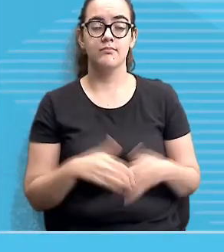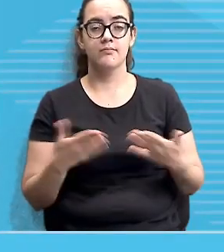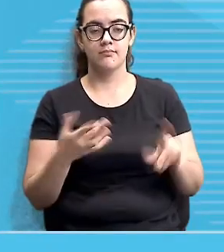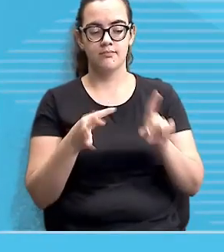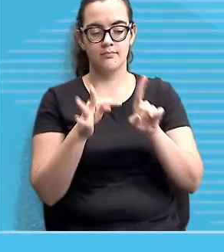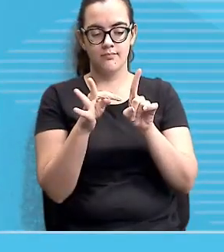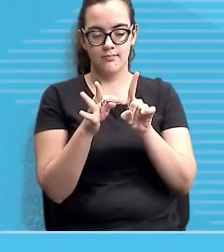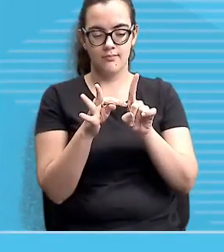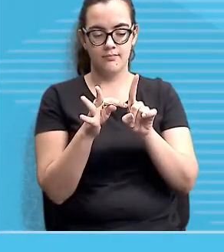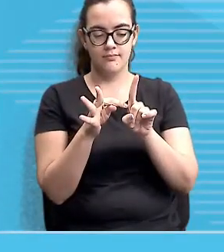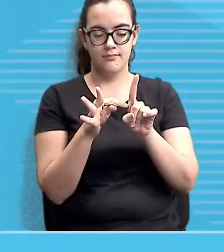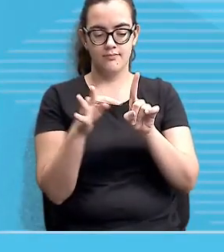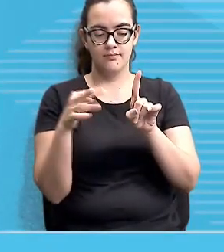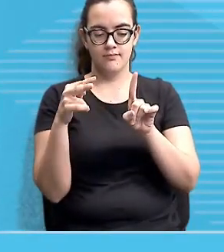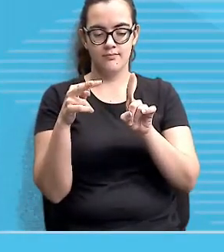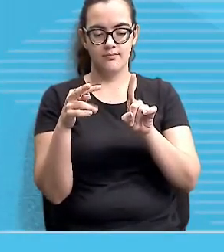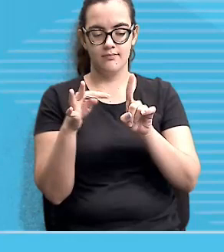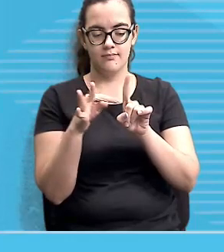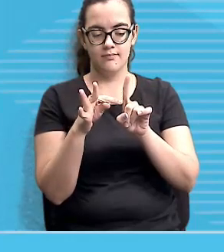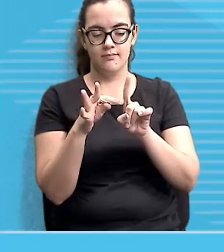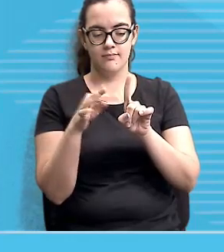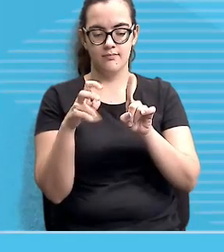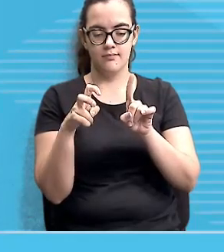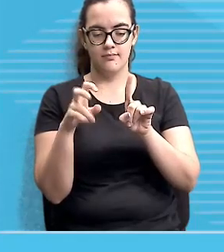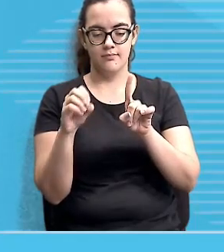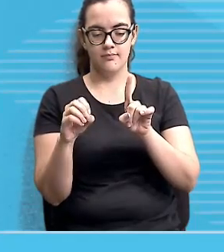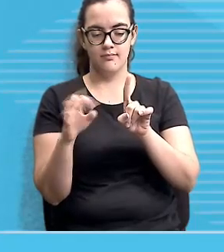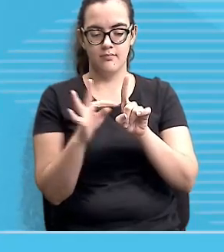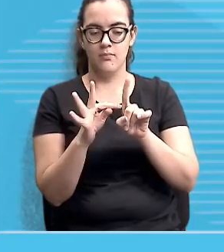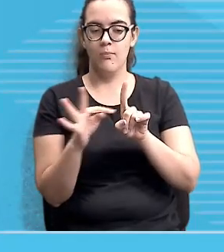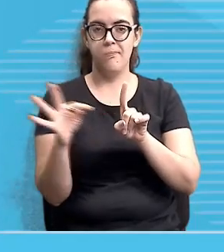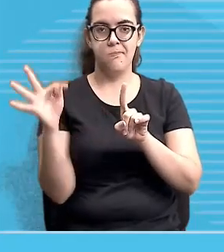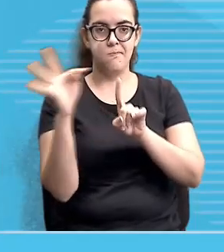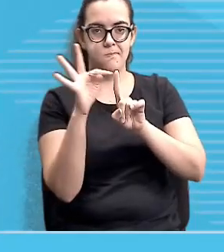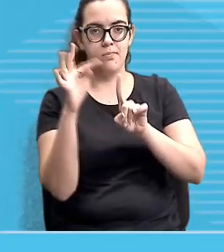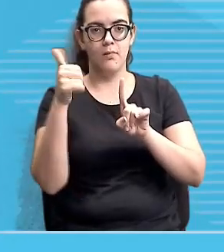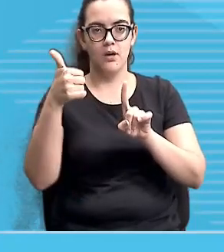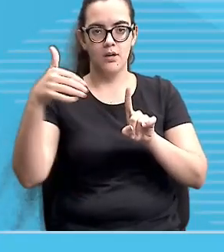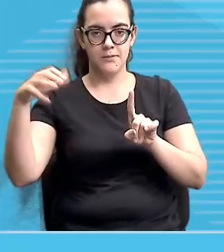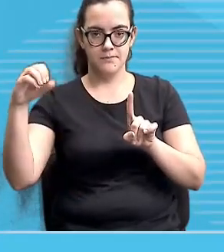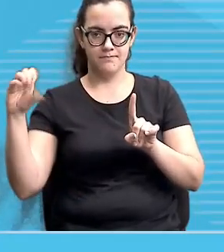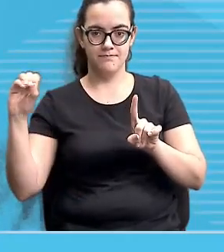50 e para 100